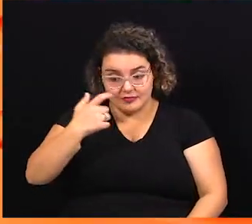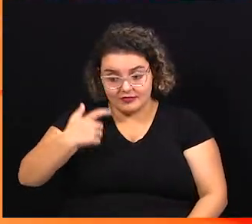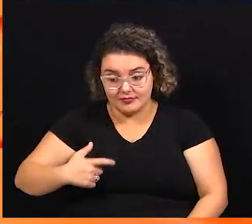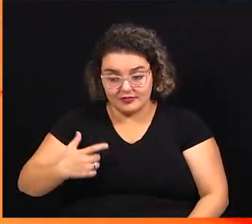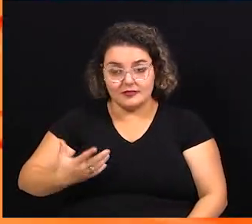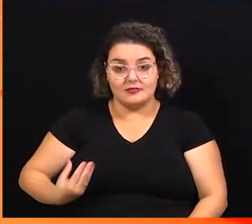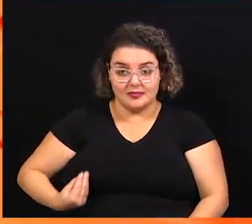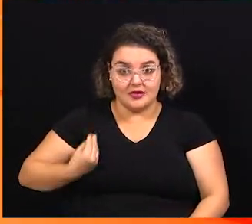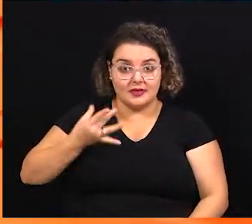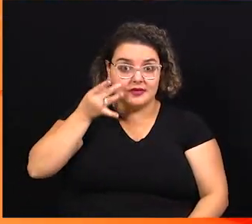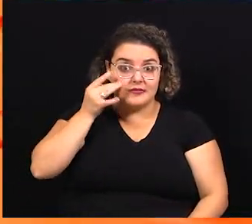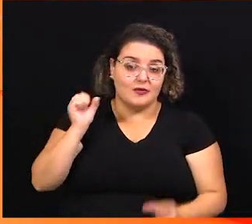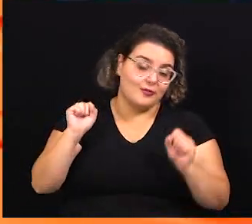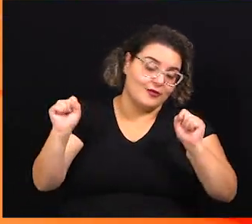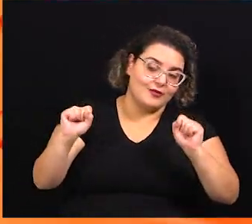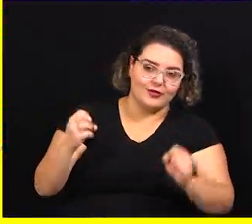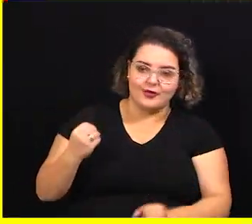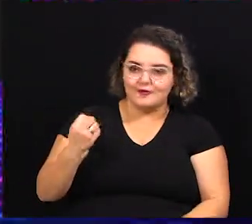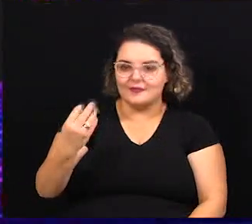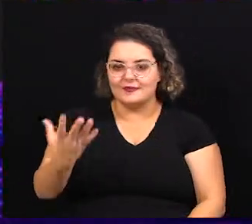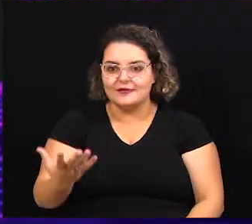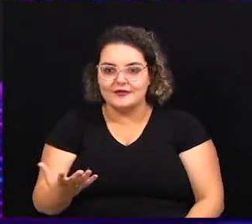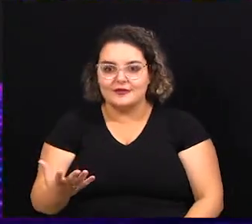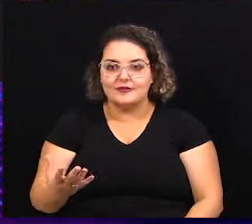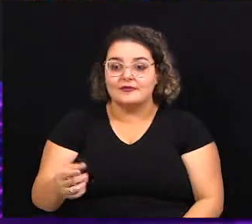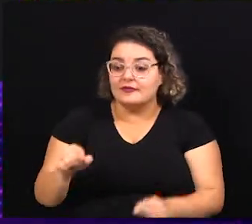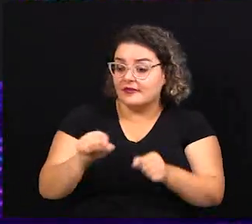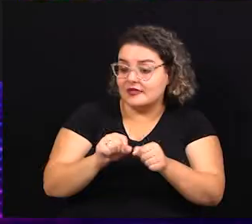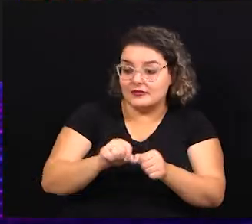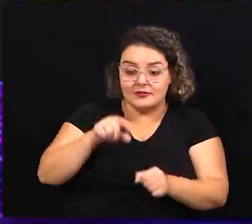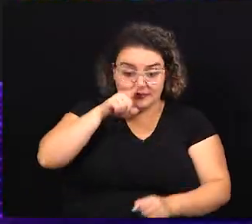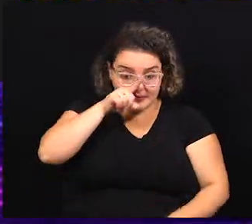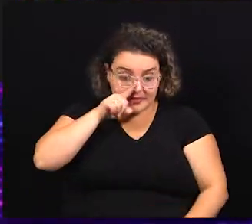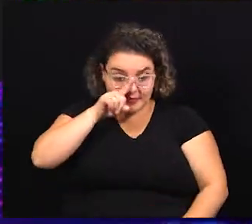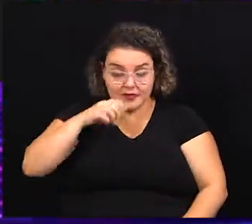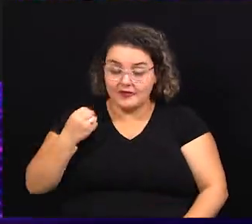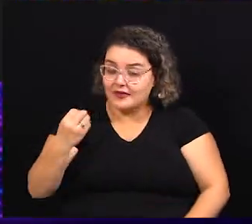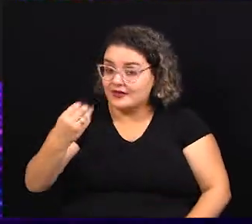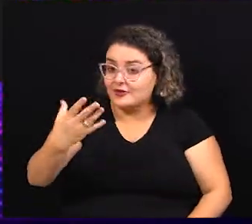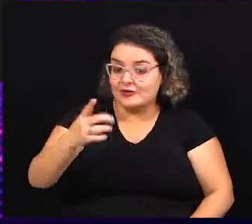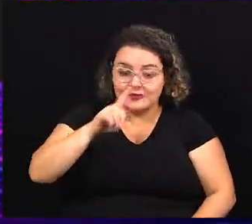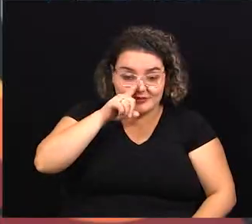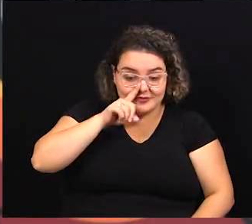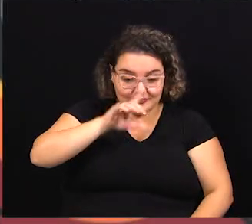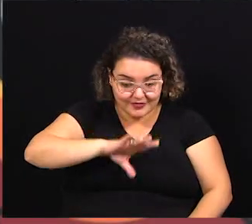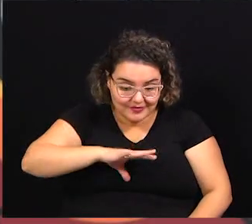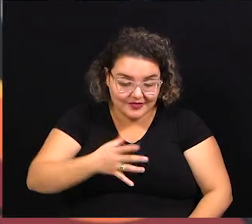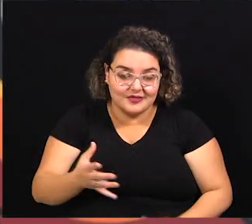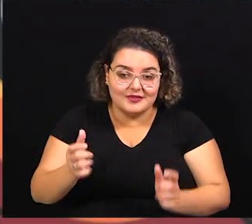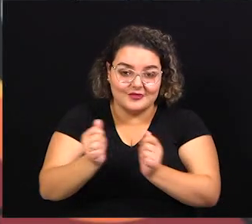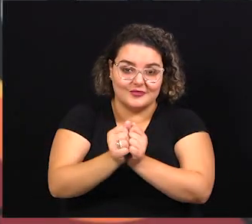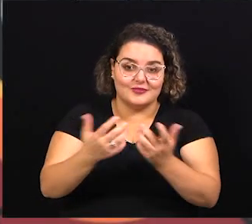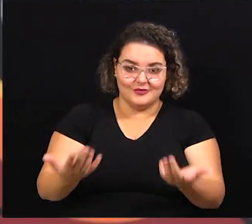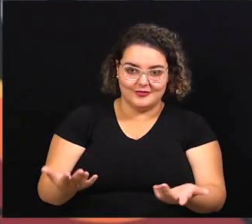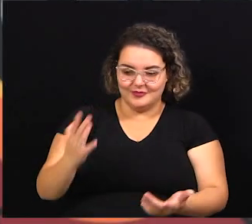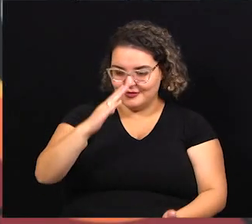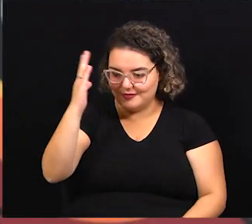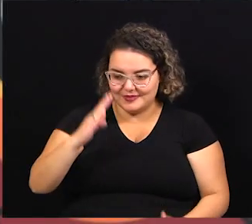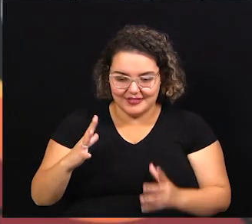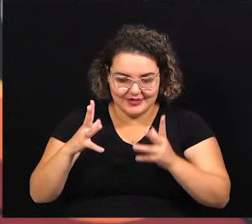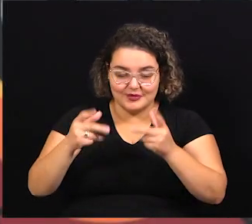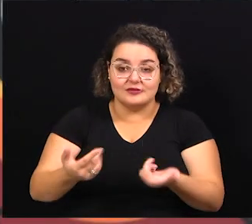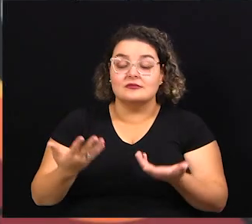inclusive, eu iria junto, que adoro viajar, e iremos fazer uma aventura juntos, lá para o norte do Brasil. Ô Ives, e